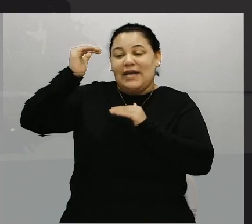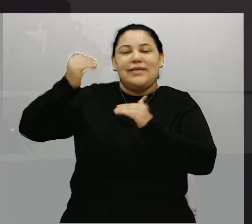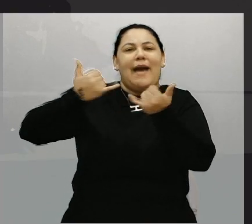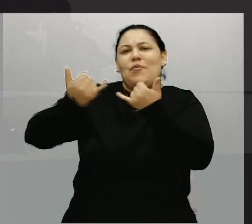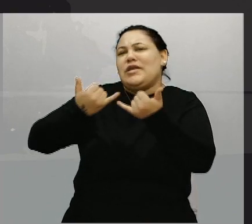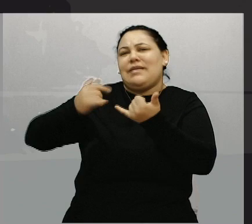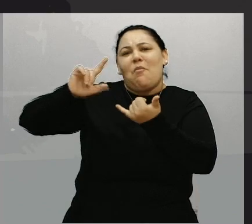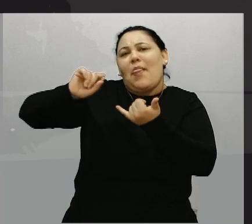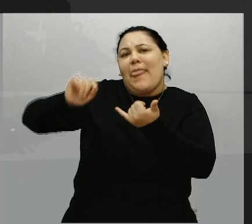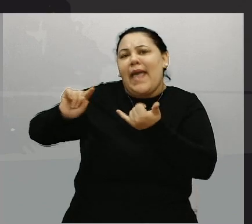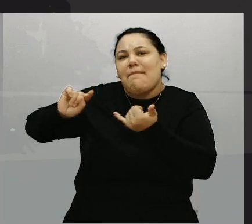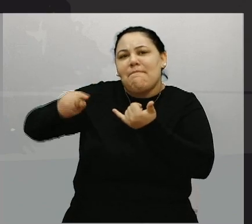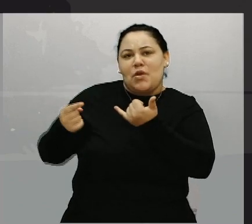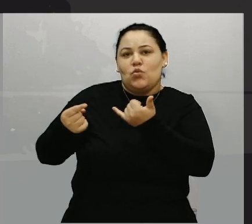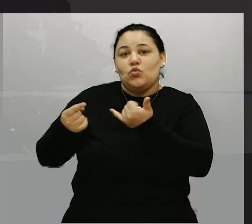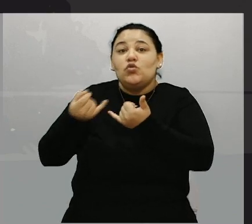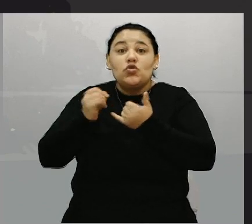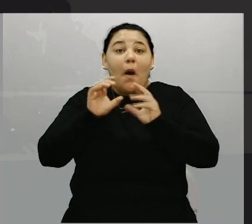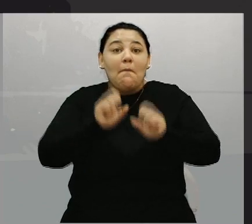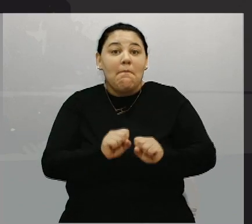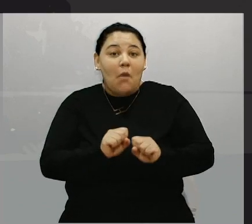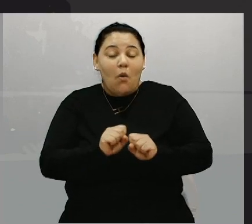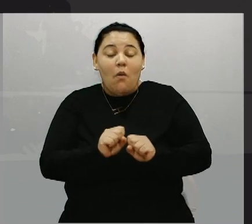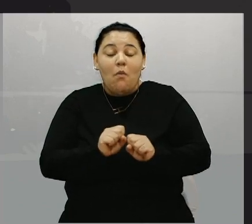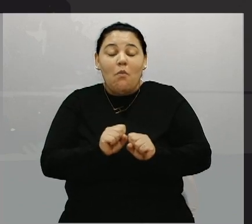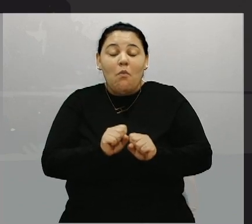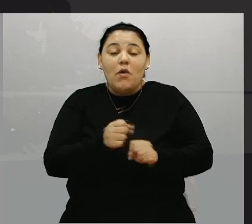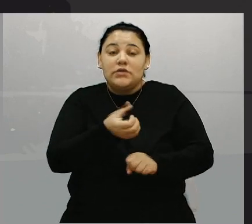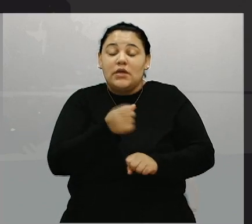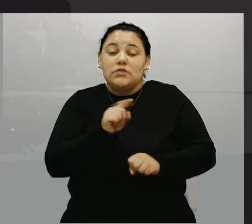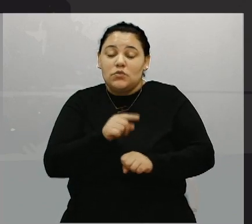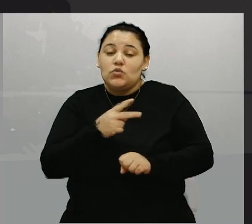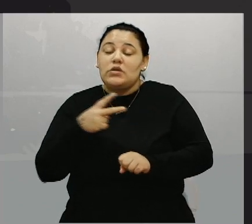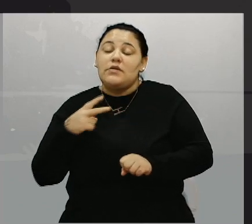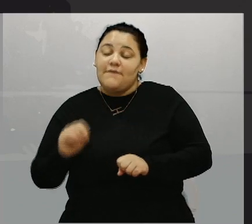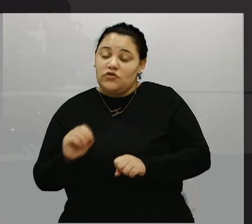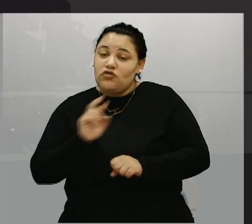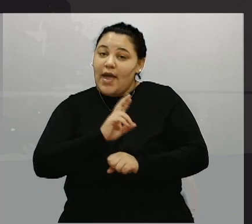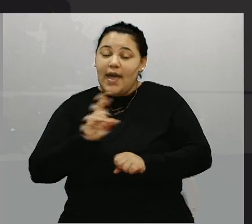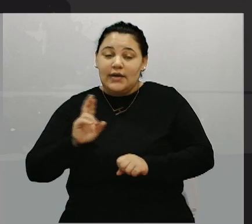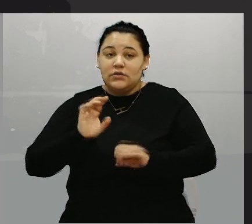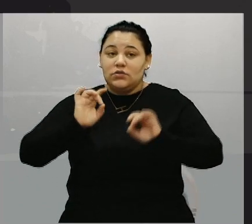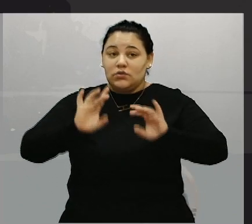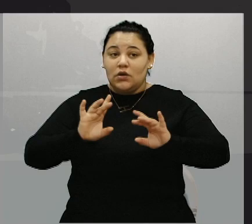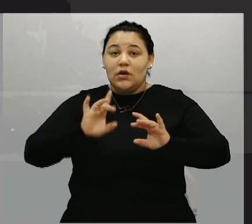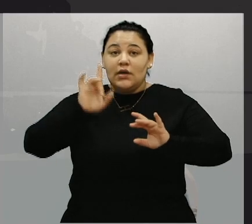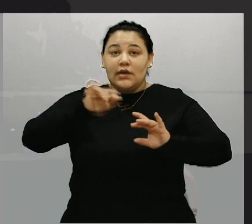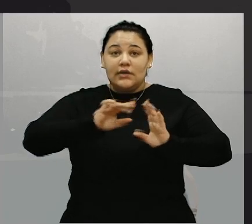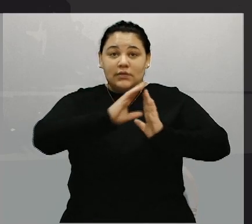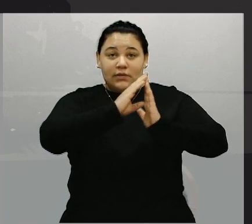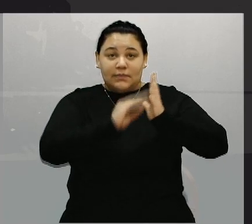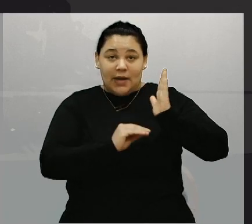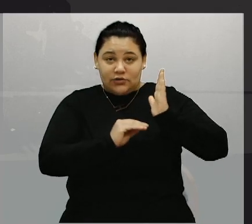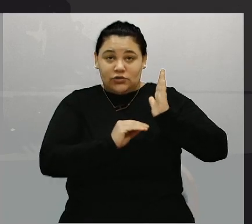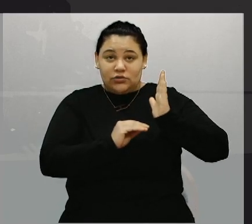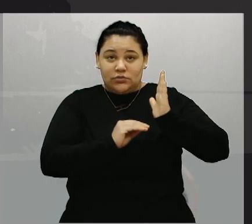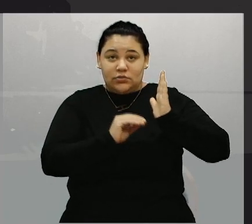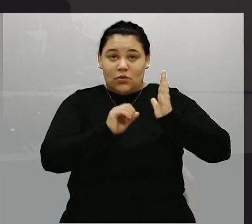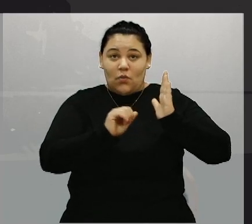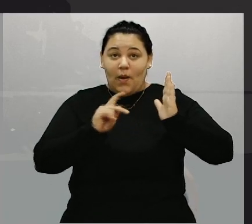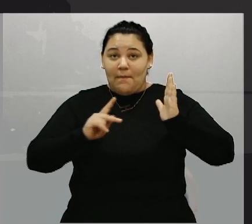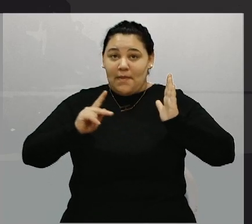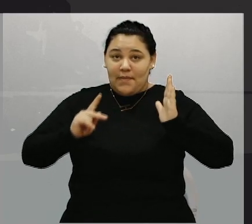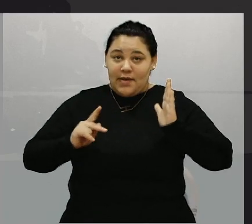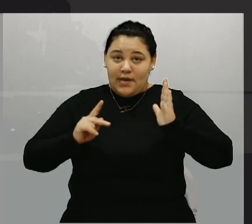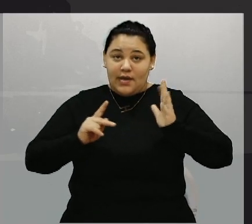entenda também. Este fundo de garantia também ele é baixado um aplicativo e as pessoas